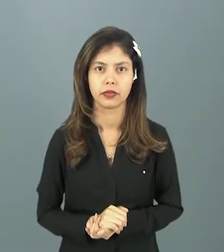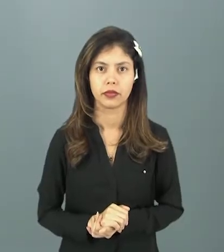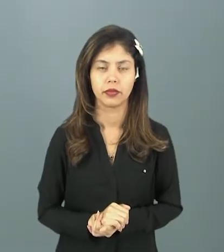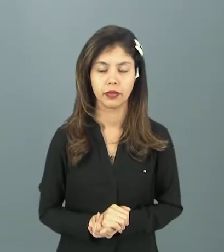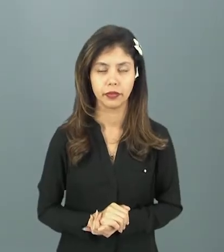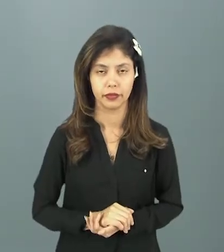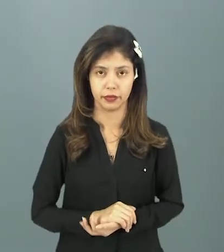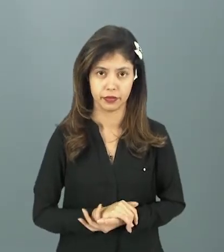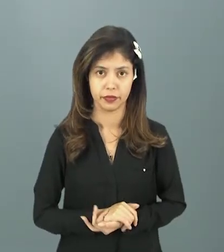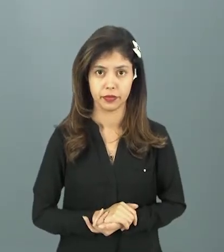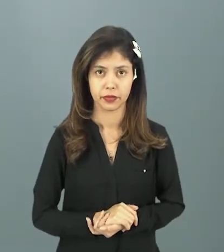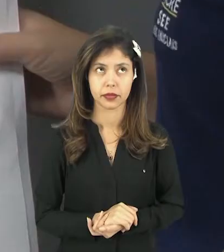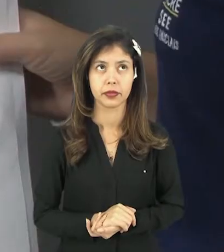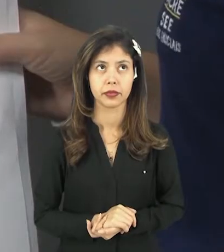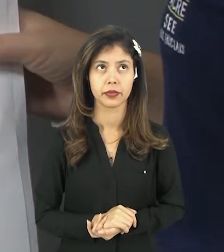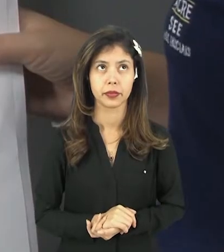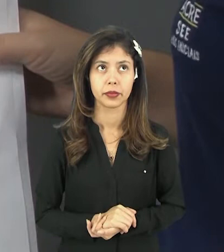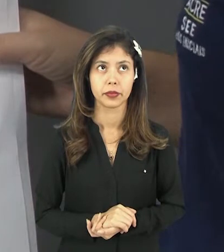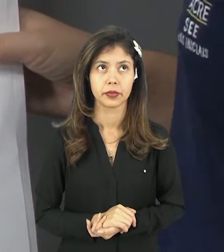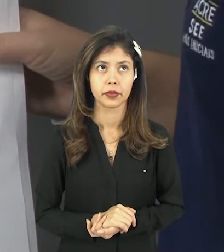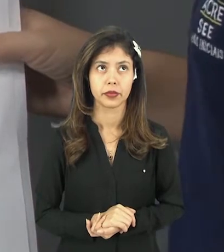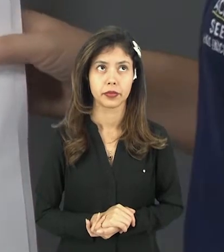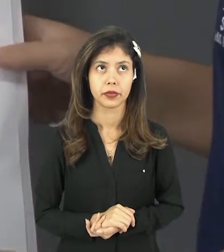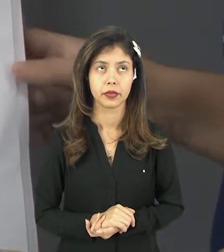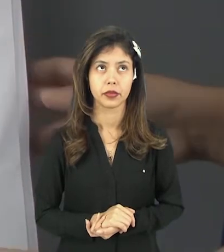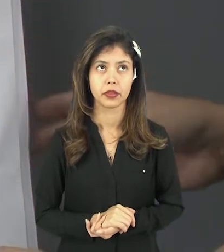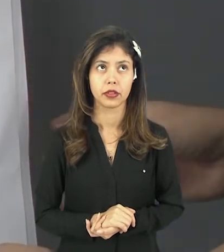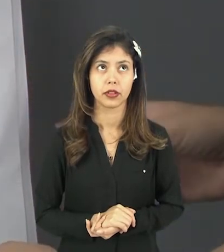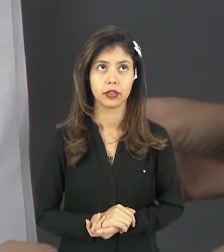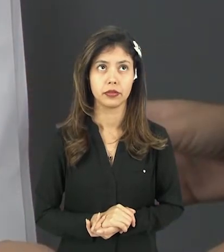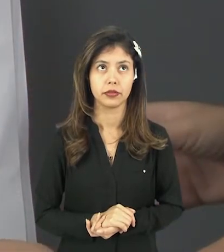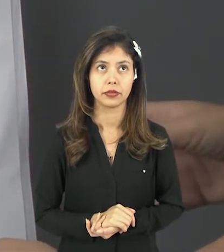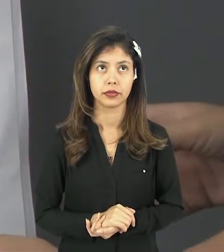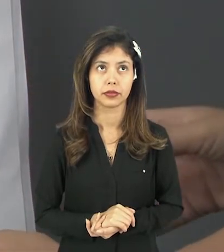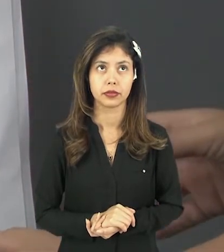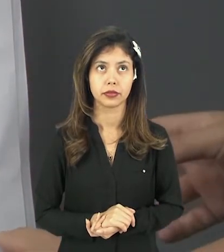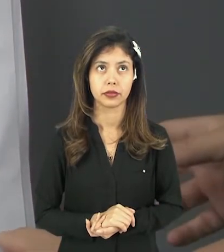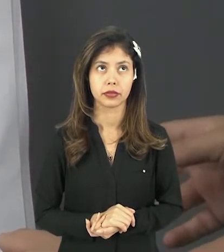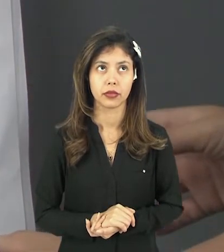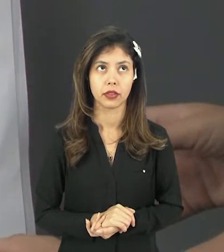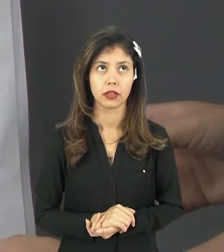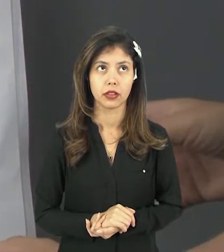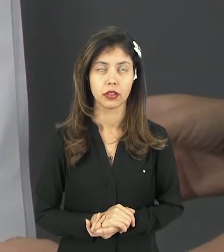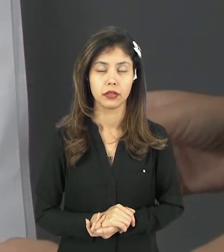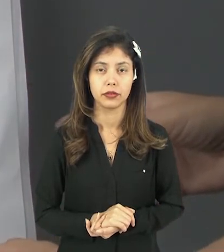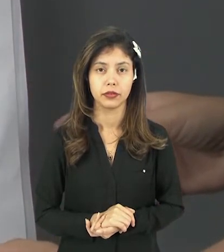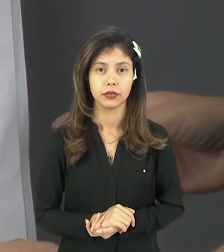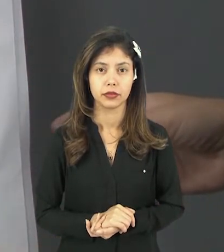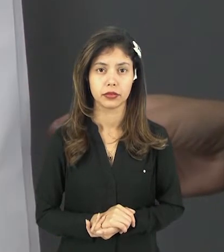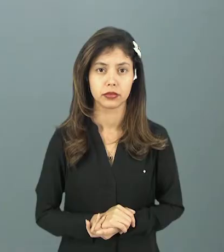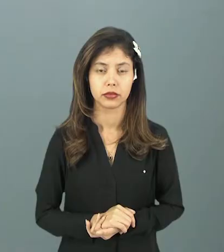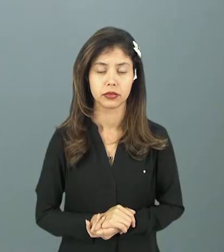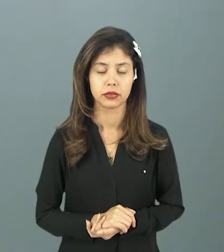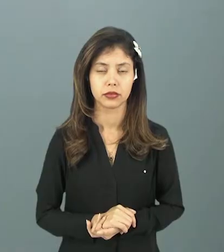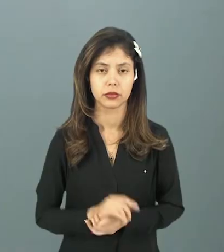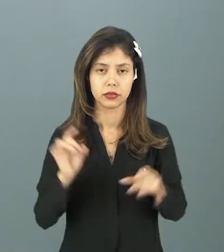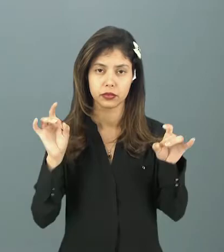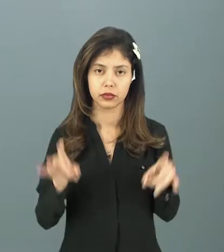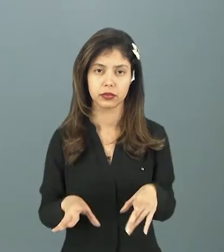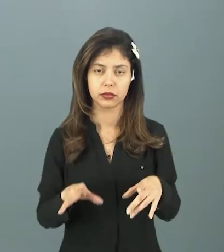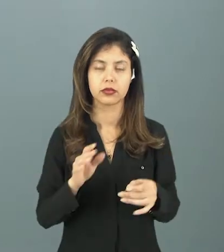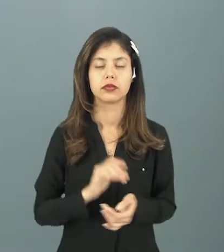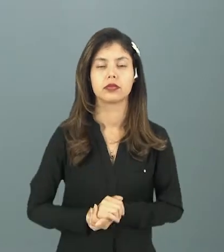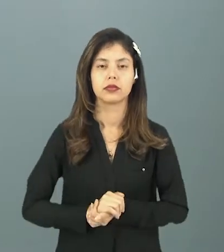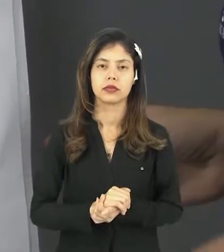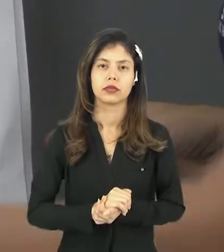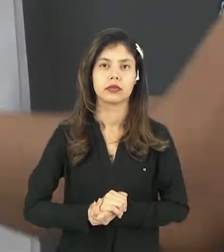É a última. Bem aqui, ó. Vocês viram? Isso, bem aqui, ó. Tá no final da página e